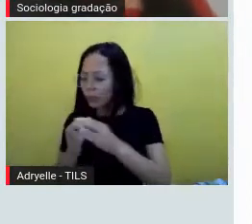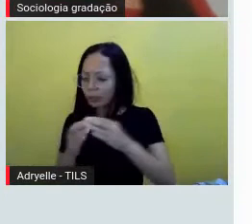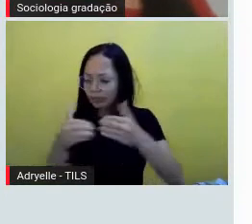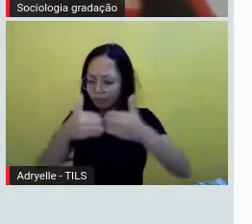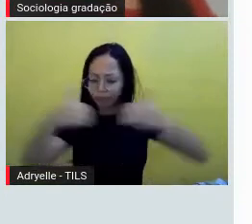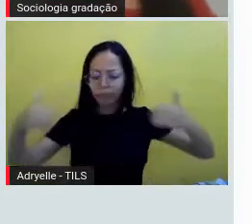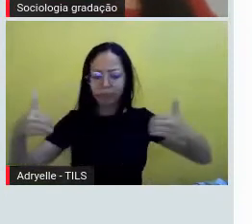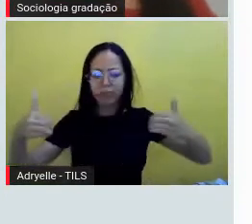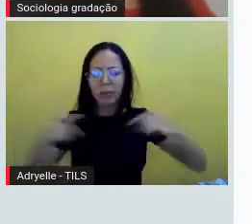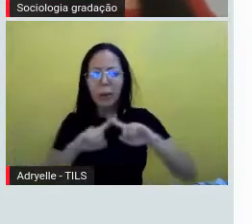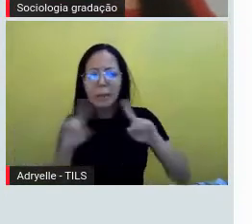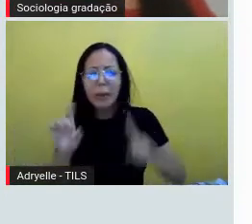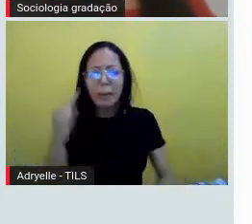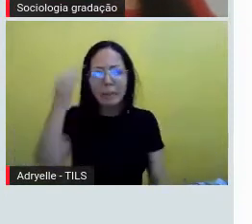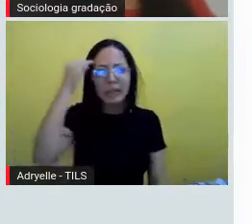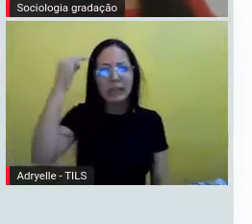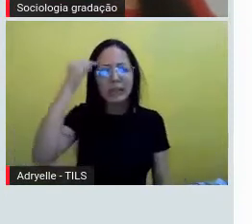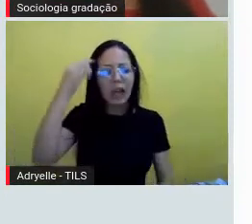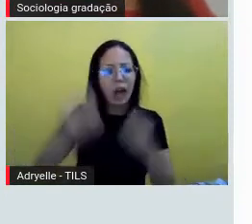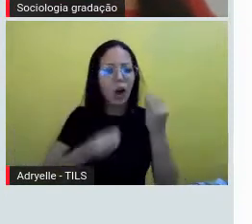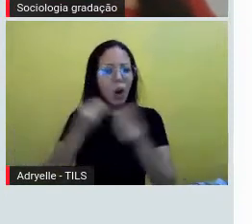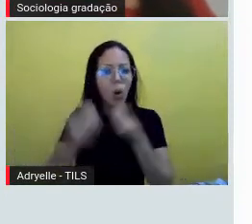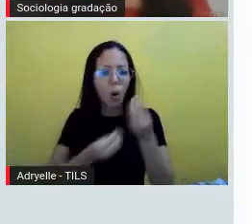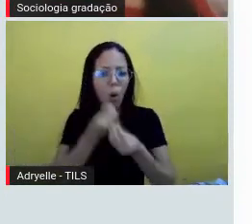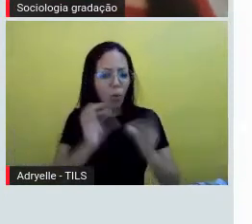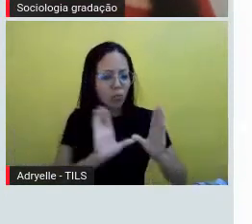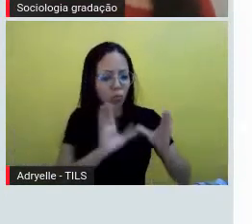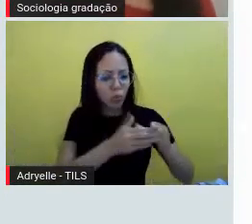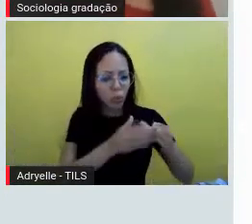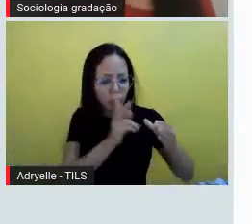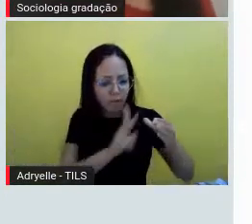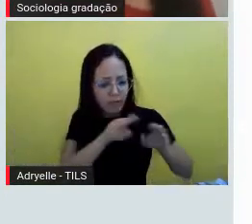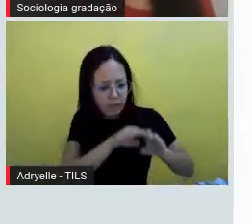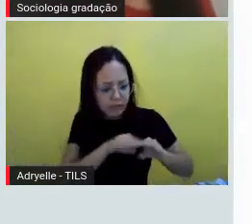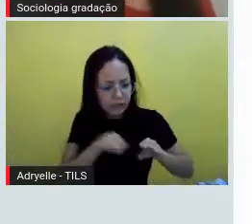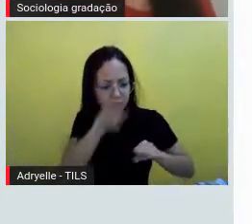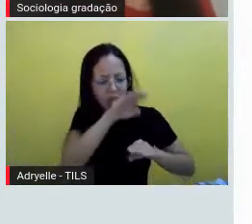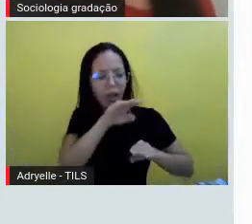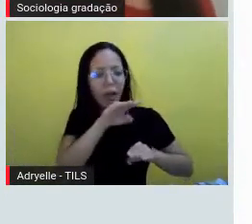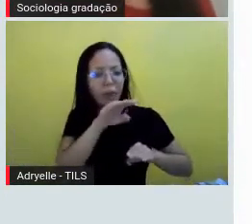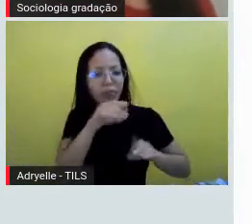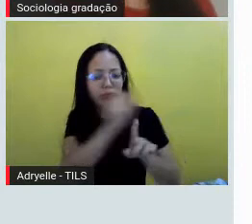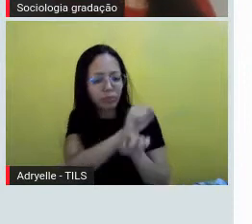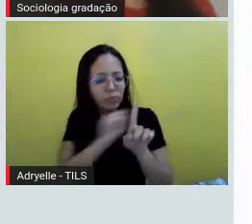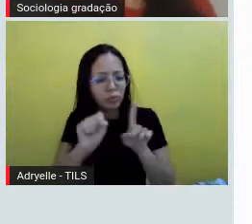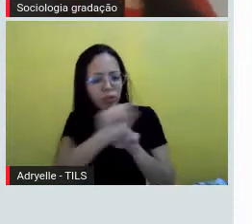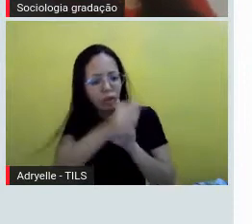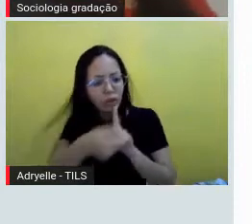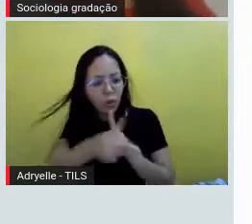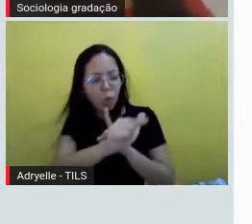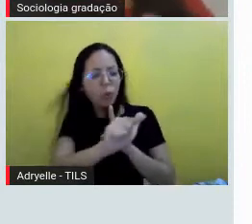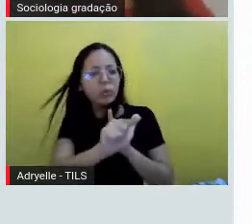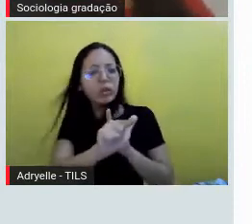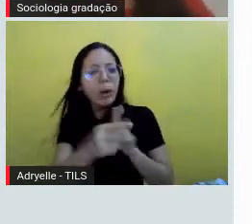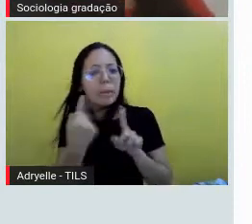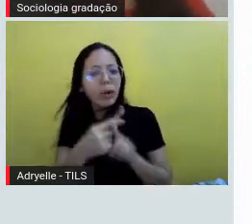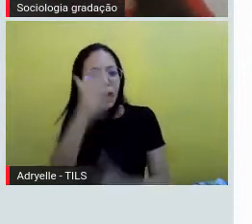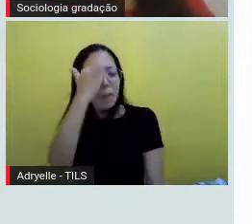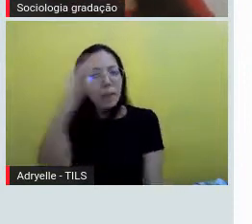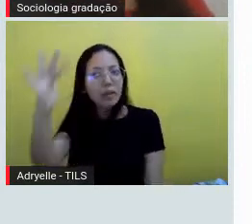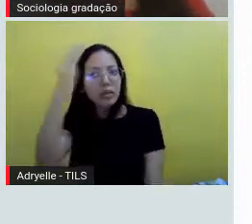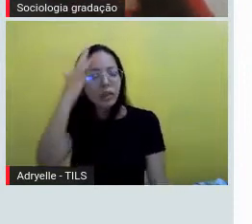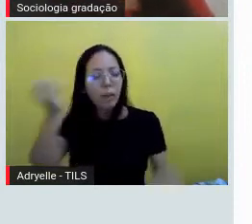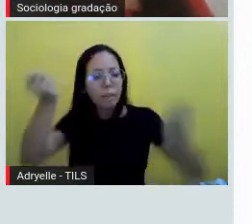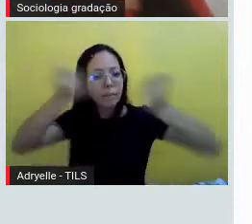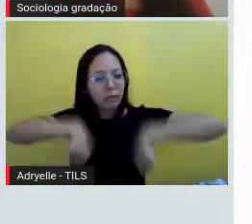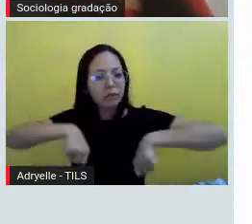não pensava na superação dessas classes por uma outra sociedade, pois se imaginava a possibilidade de